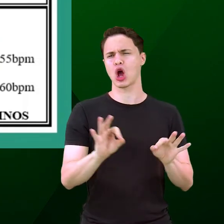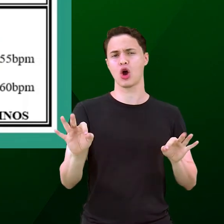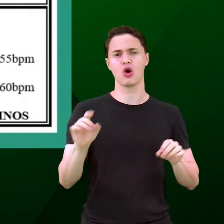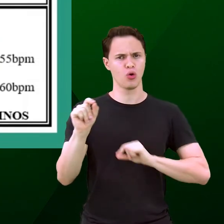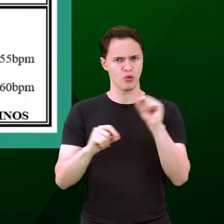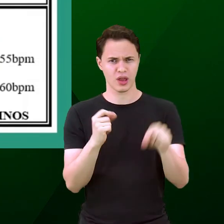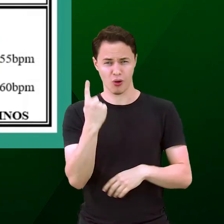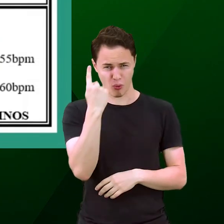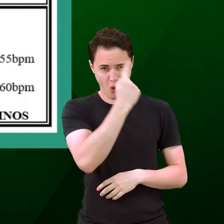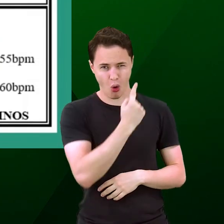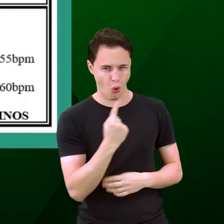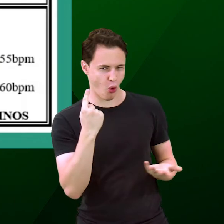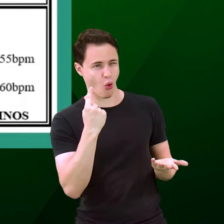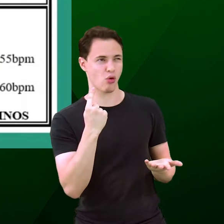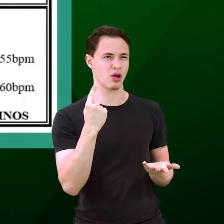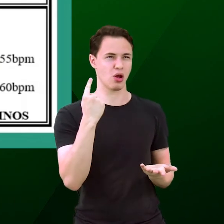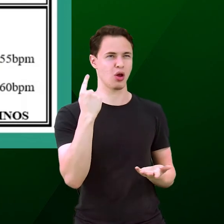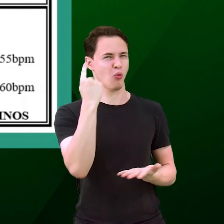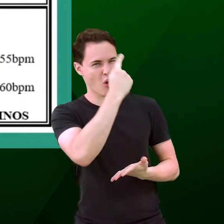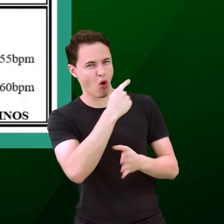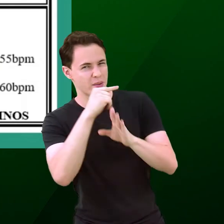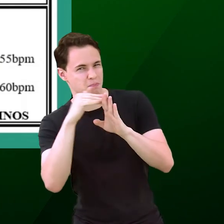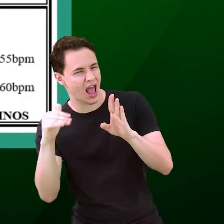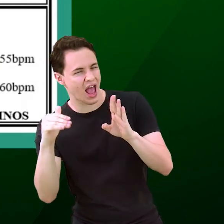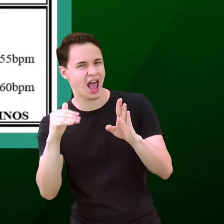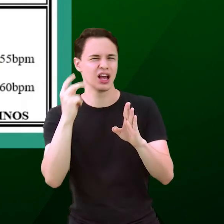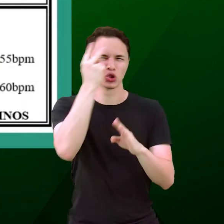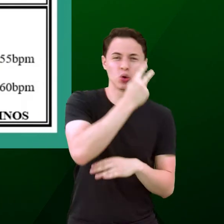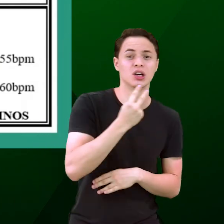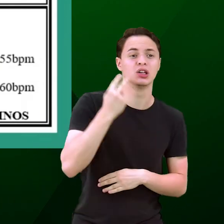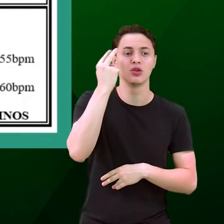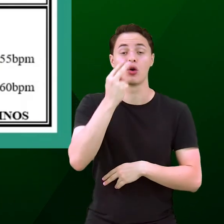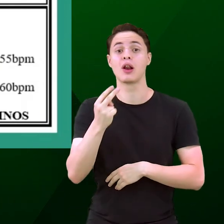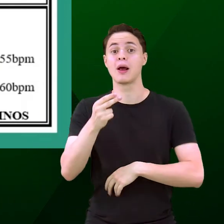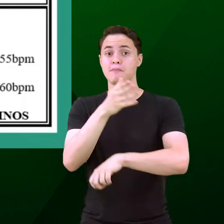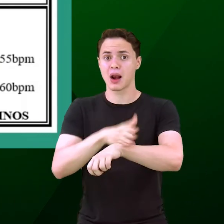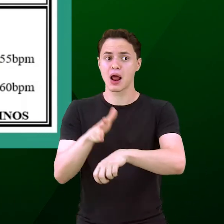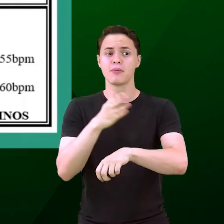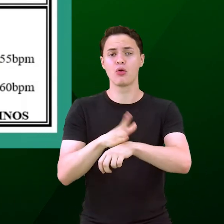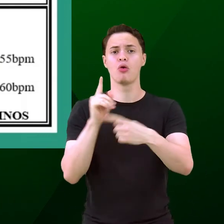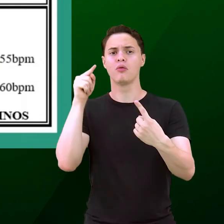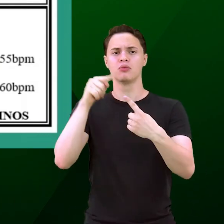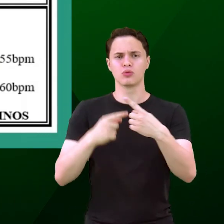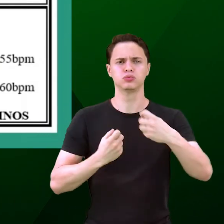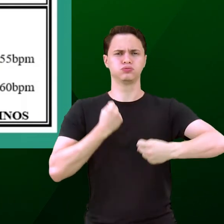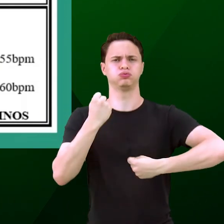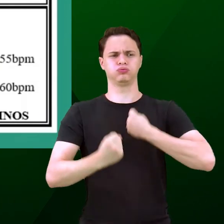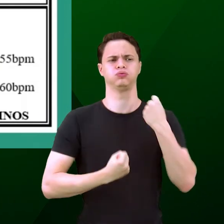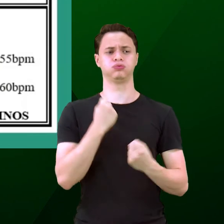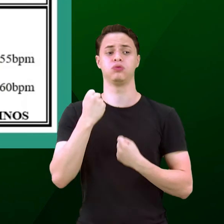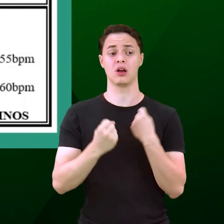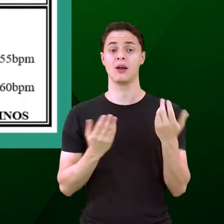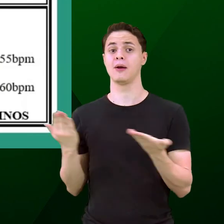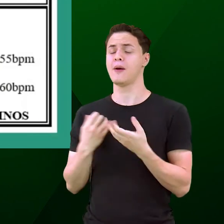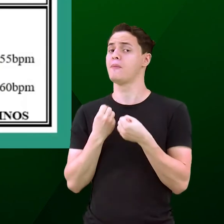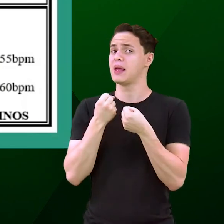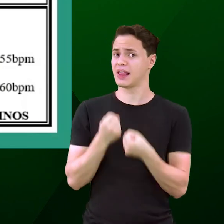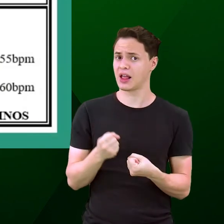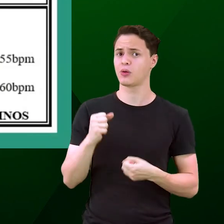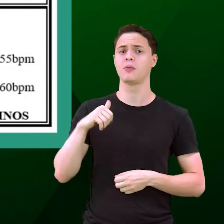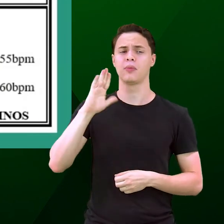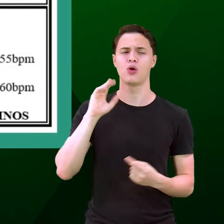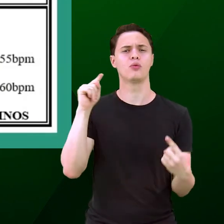caminho alguns dias, mas só caminho da mesma velocidade. Coloca uma sobrecarga. Lembra lá da sobrecarga? Coloca uma sobrecarga. Caminha 2 minutinhos mais